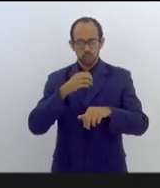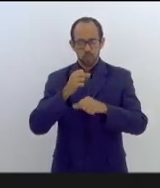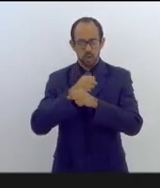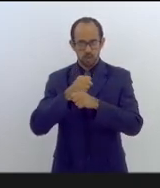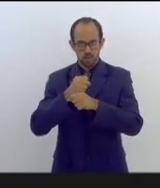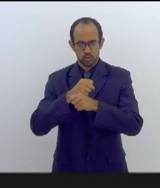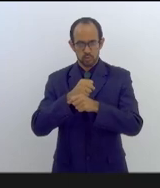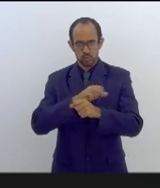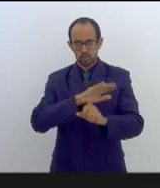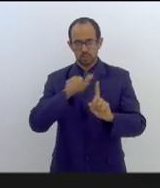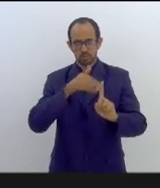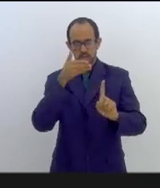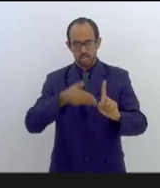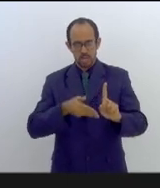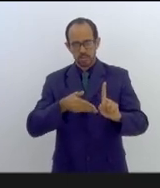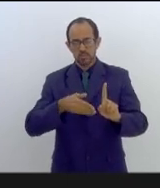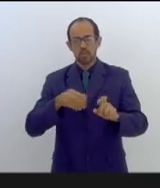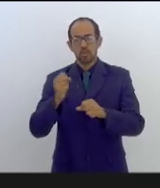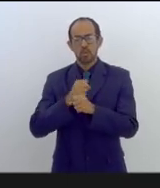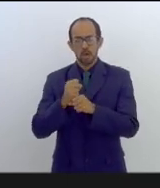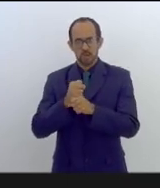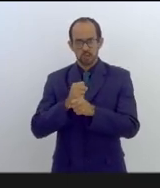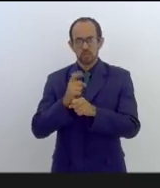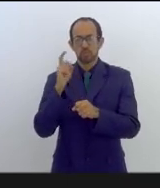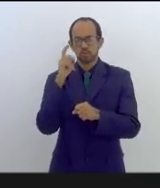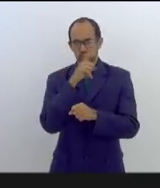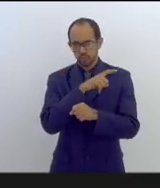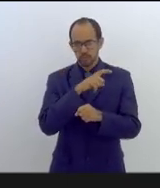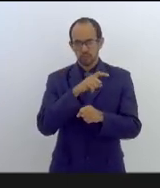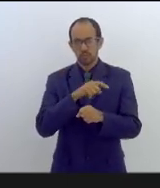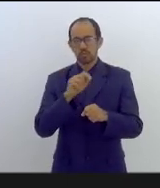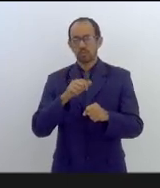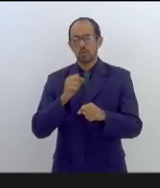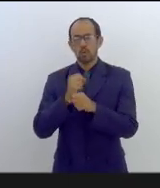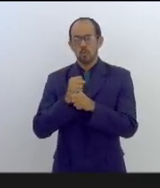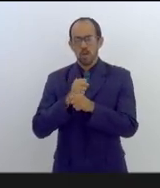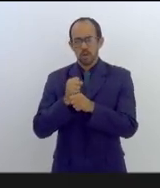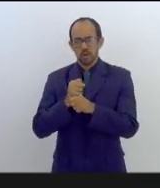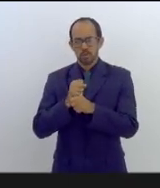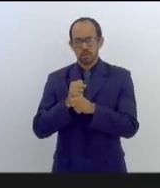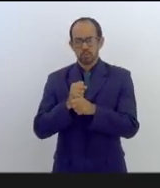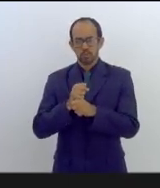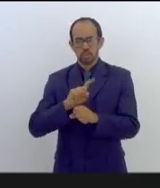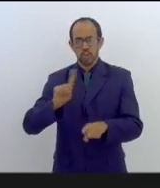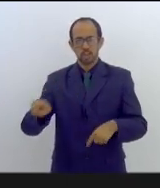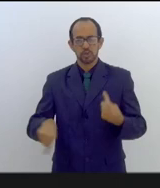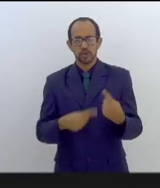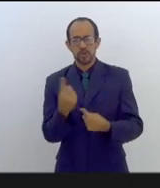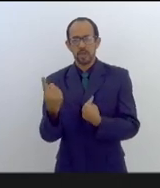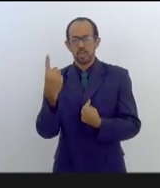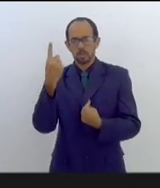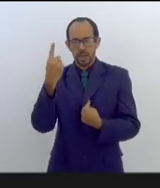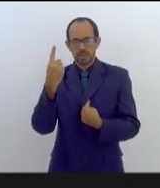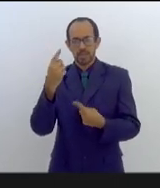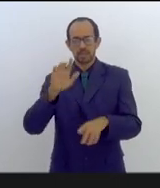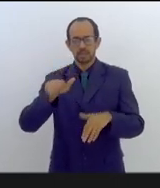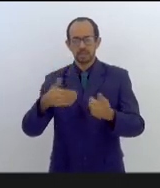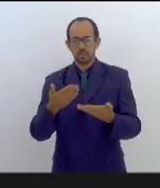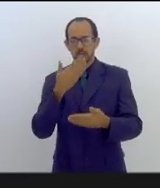Foram os últimos anos muito difíceis e esse foi um ano também de retomada. Queria deixar registrado um pedido, se